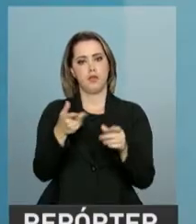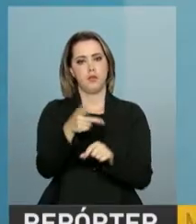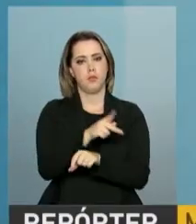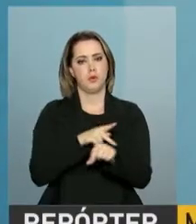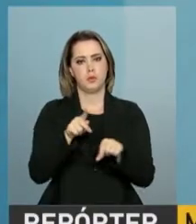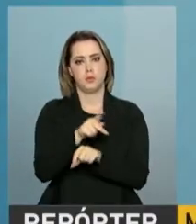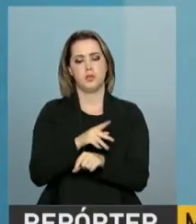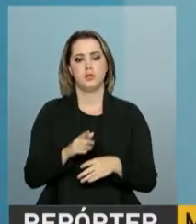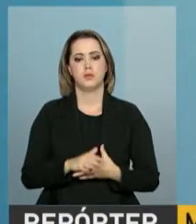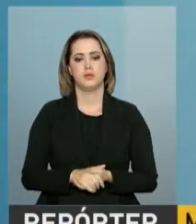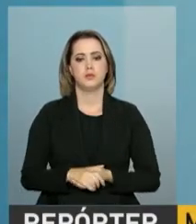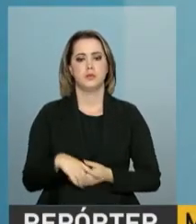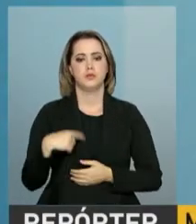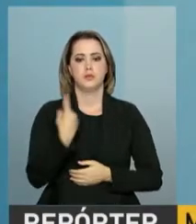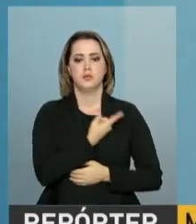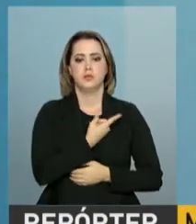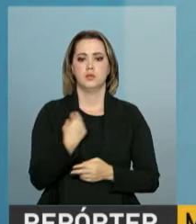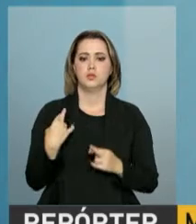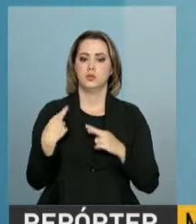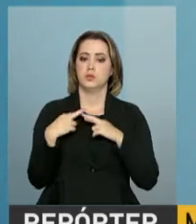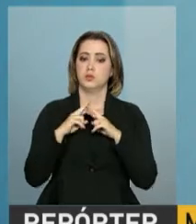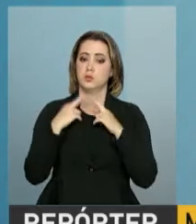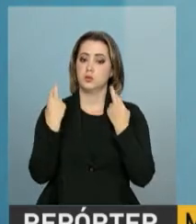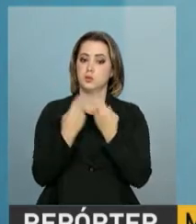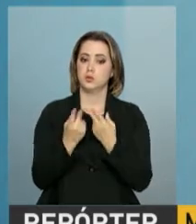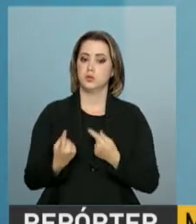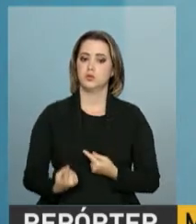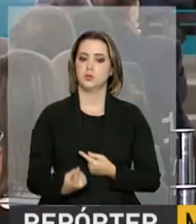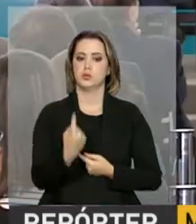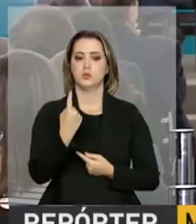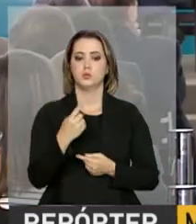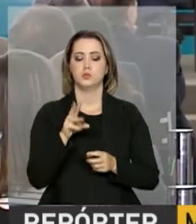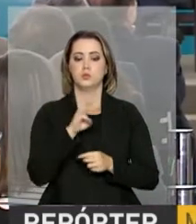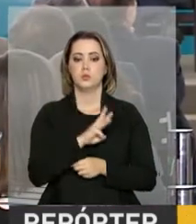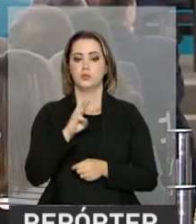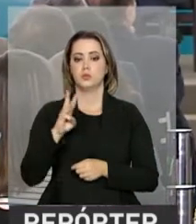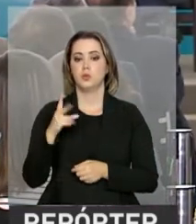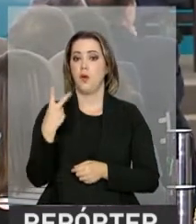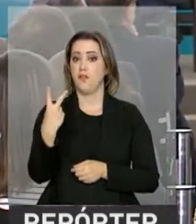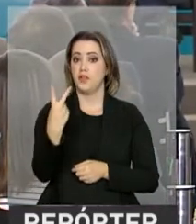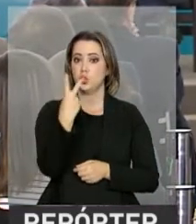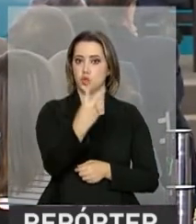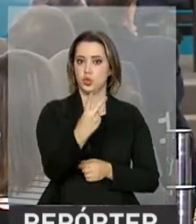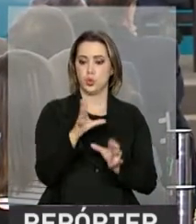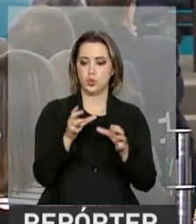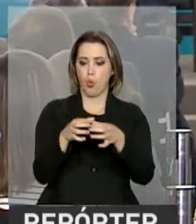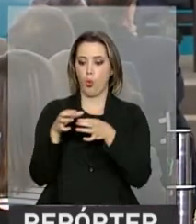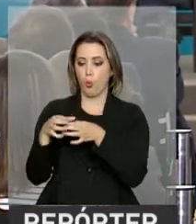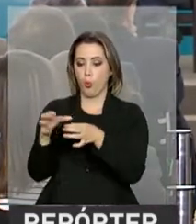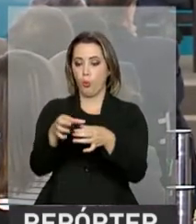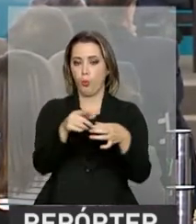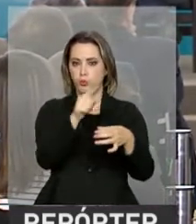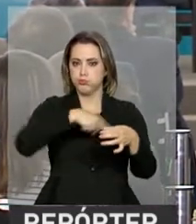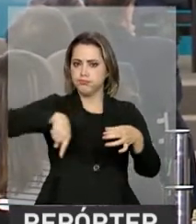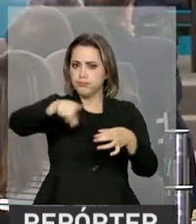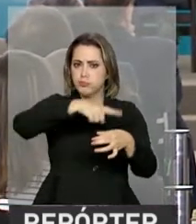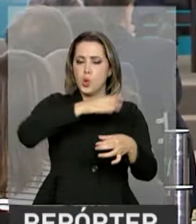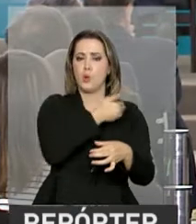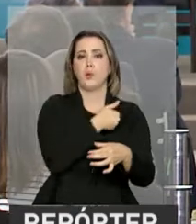estamos reunindo neste portal único 22 órgãos de governo.